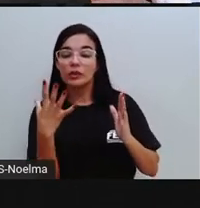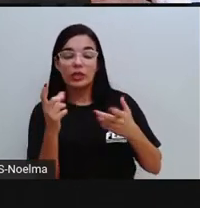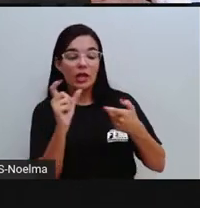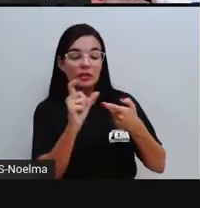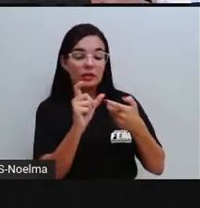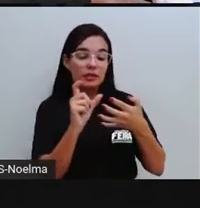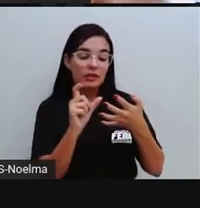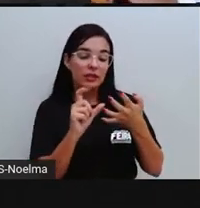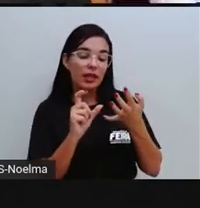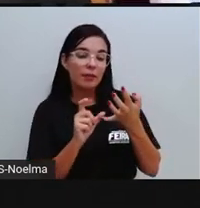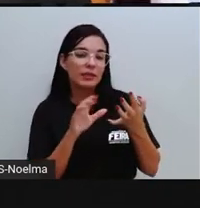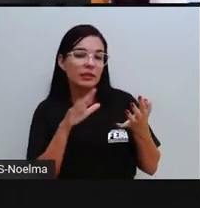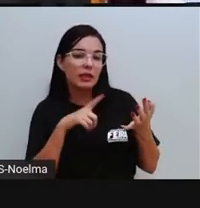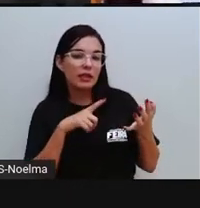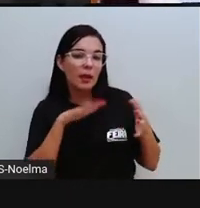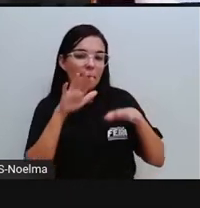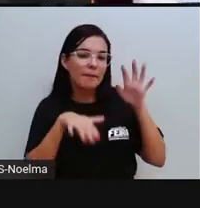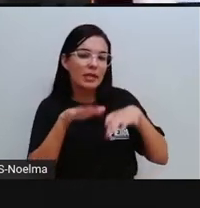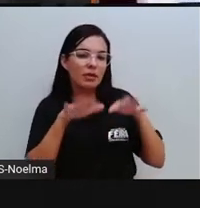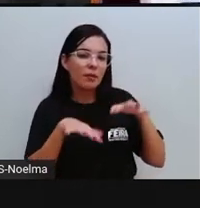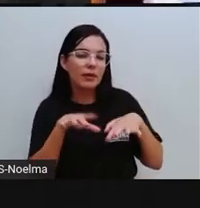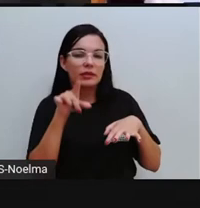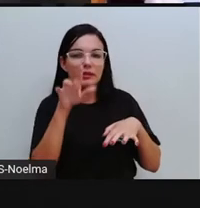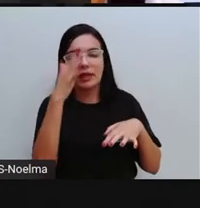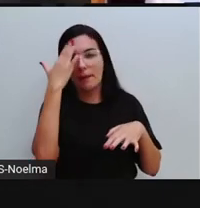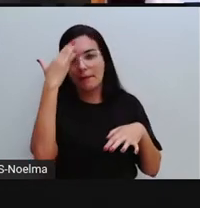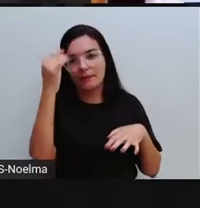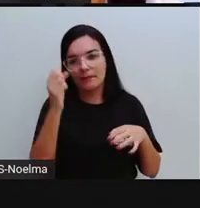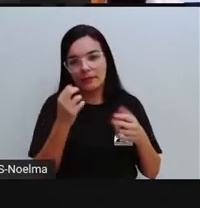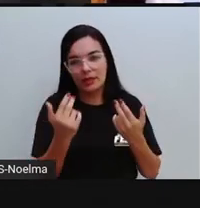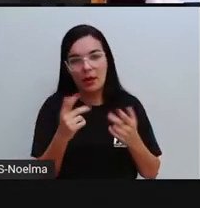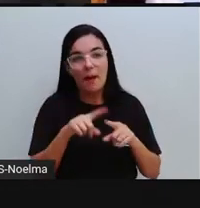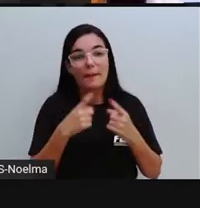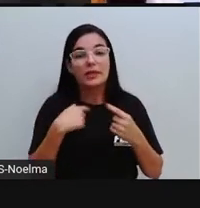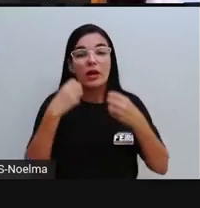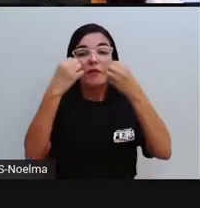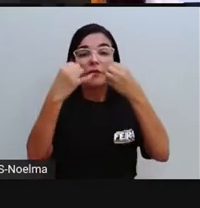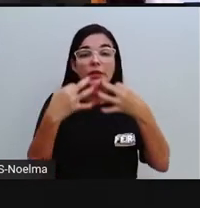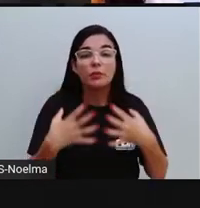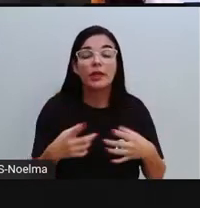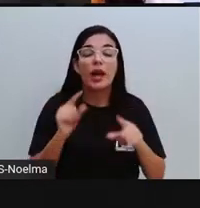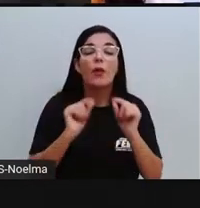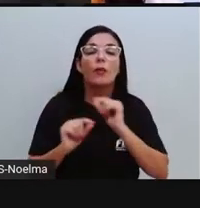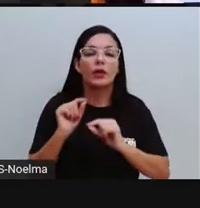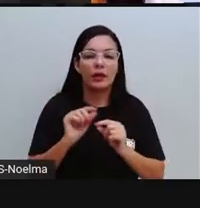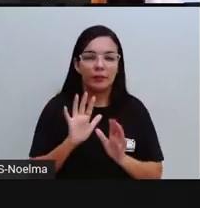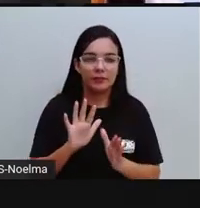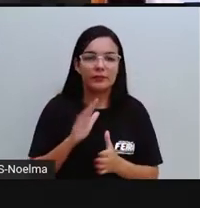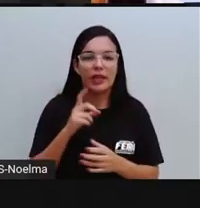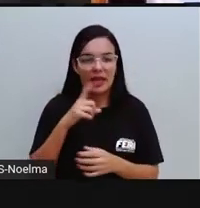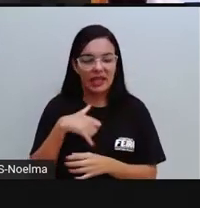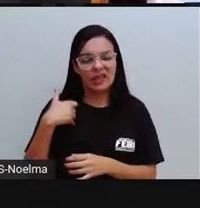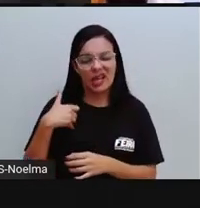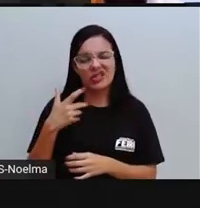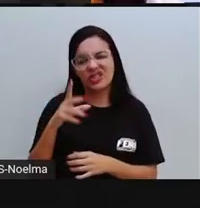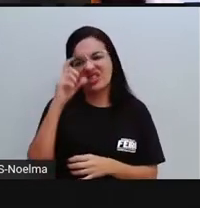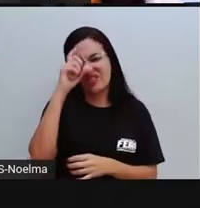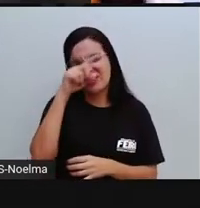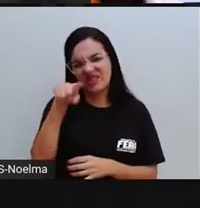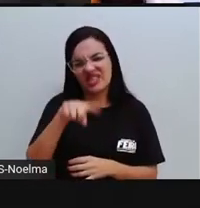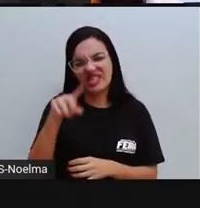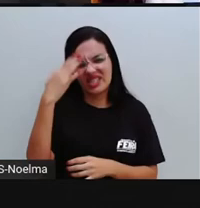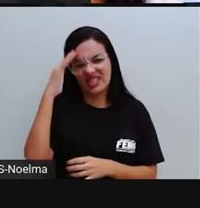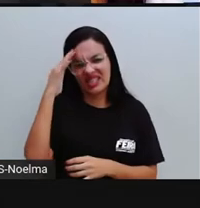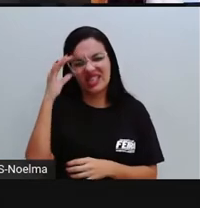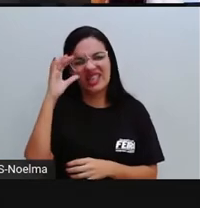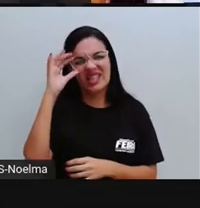ou menos a mesma. Eu sei que é mais complicado na idade de vocês, mas eu vou explicar aqui o que seria essa métrica. A gente separa as